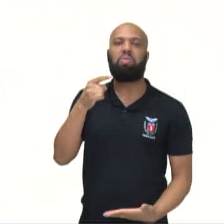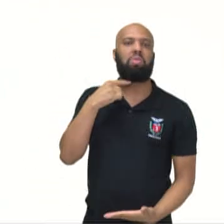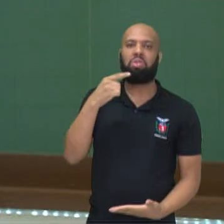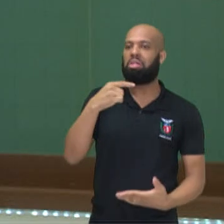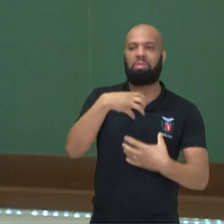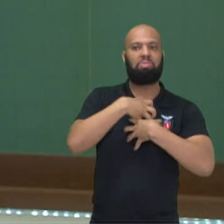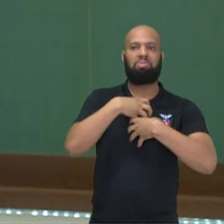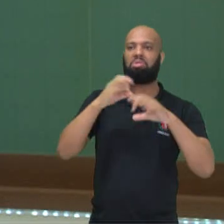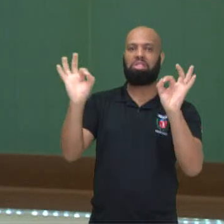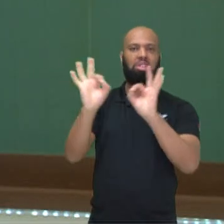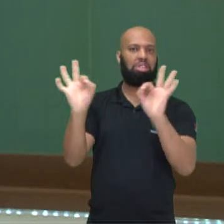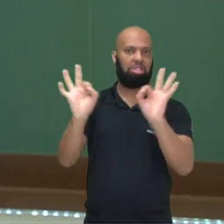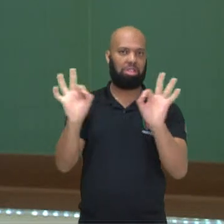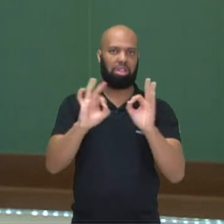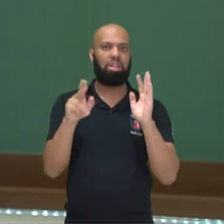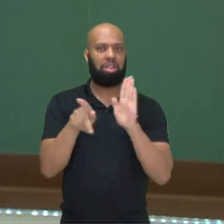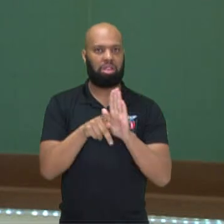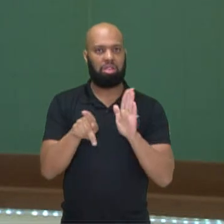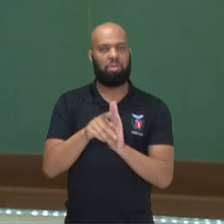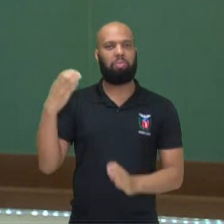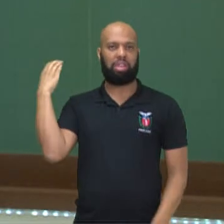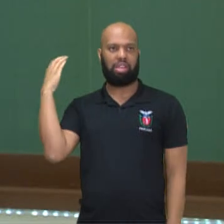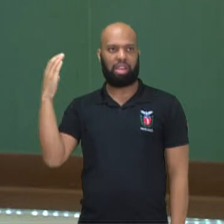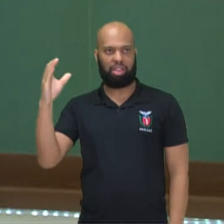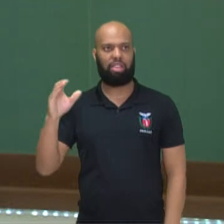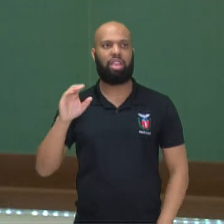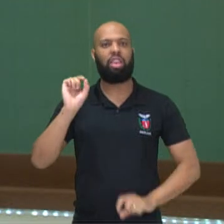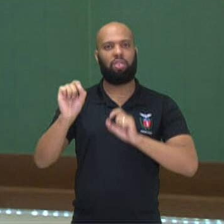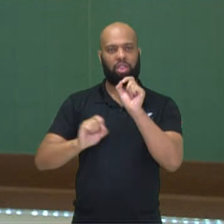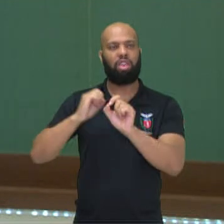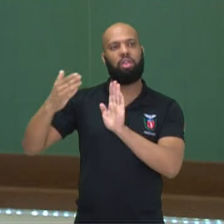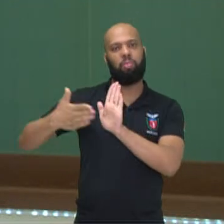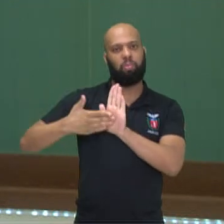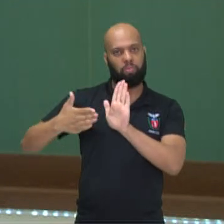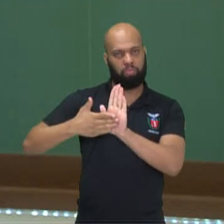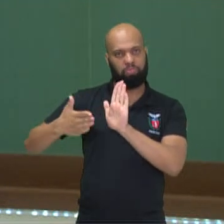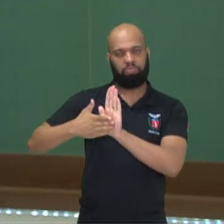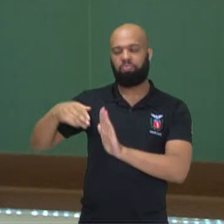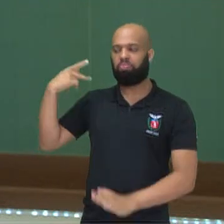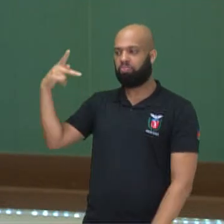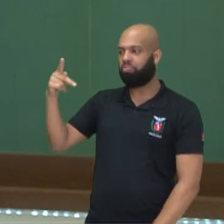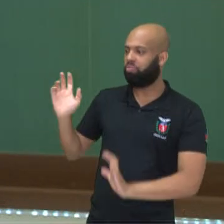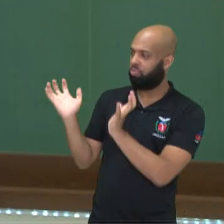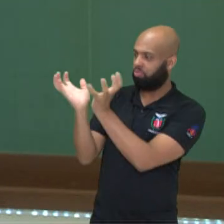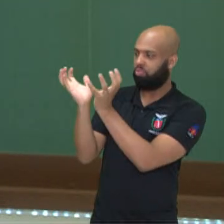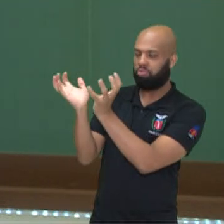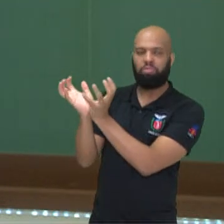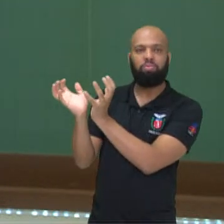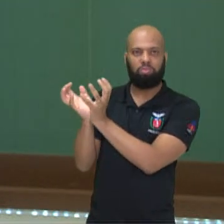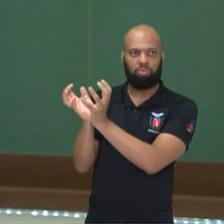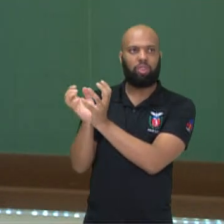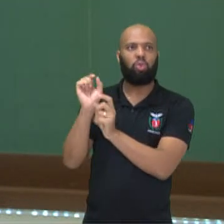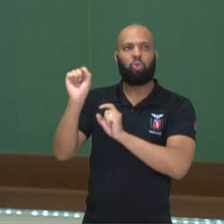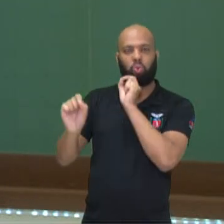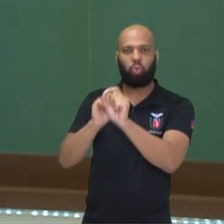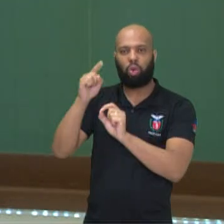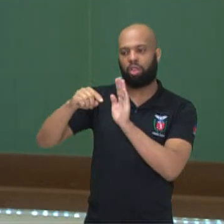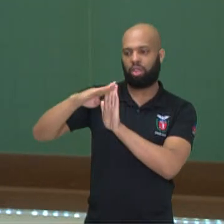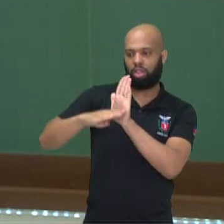faz sentido nenhum para a ciência. É o propósito aí, a proposta deles de critério